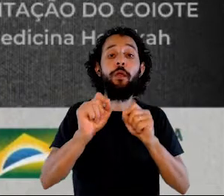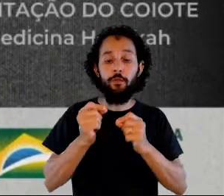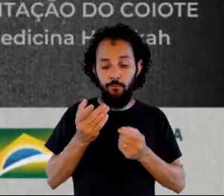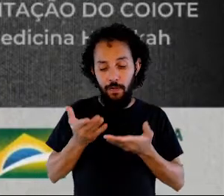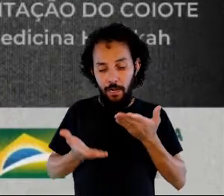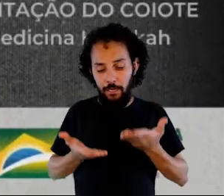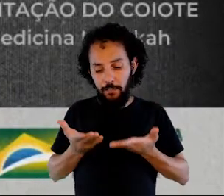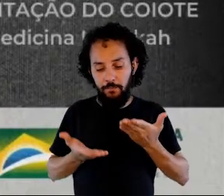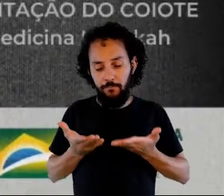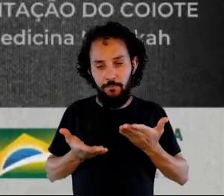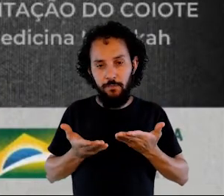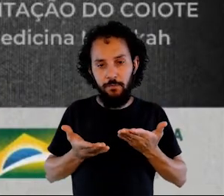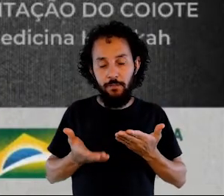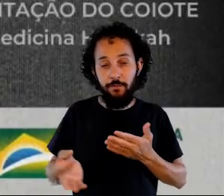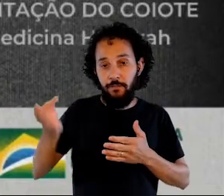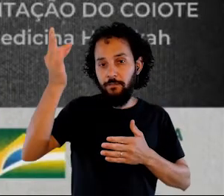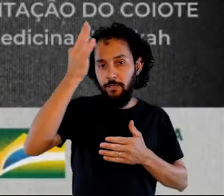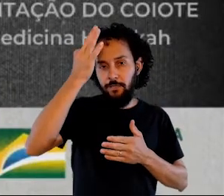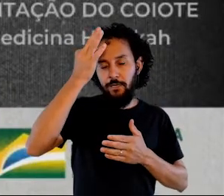irreverência.